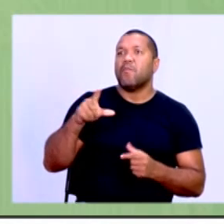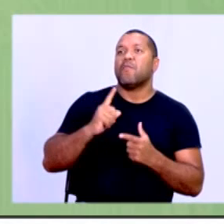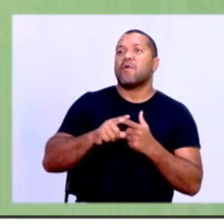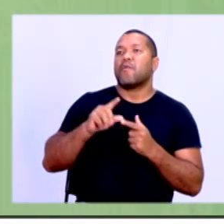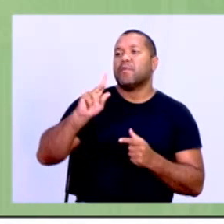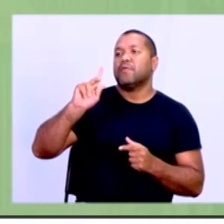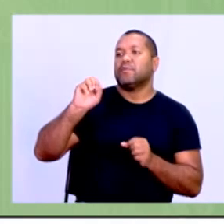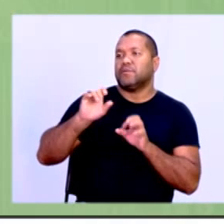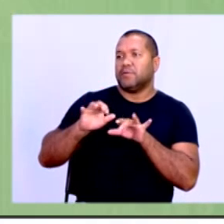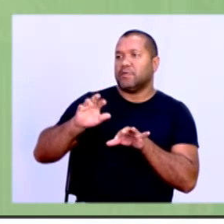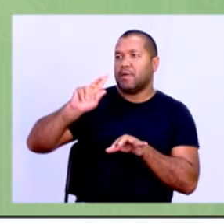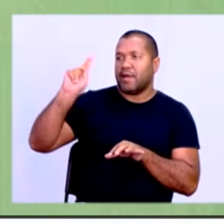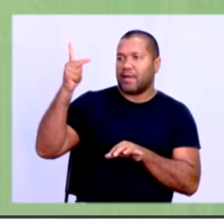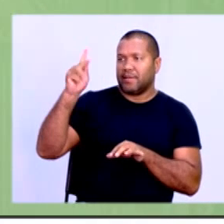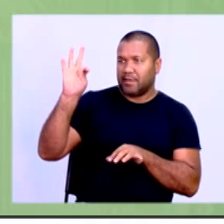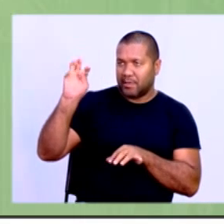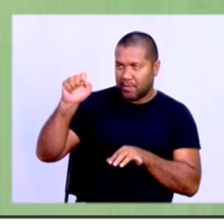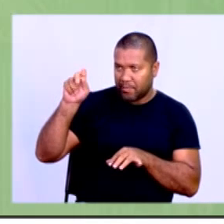http